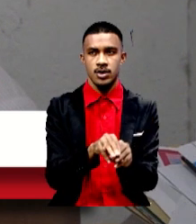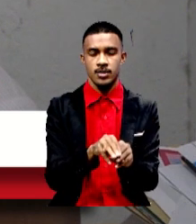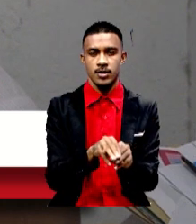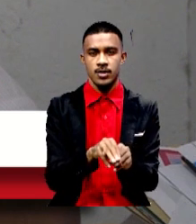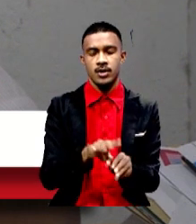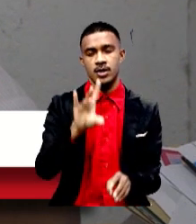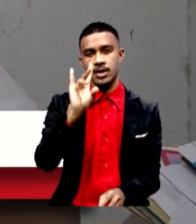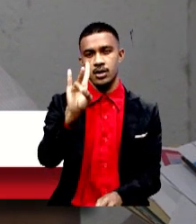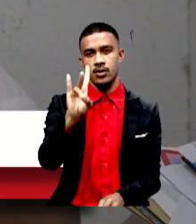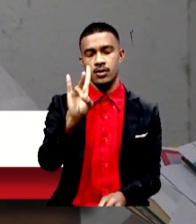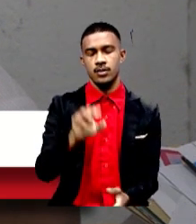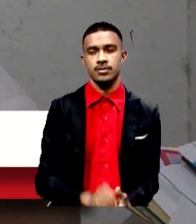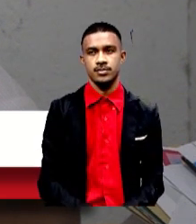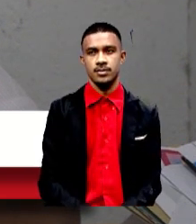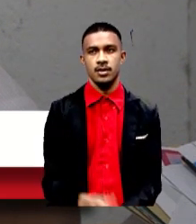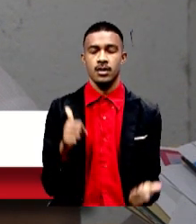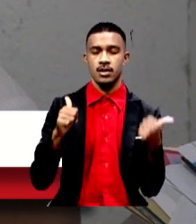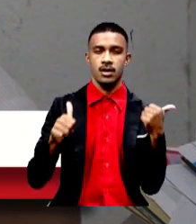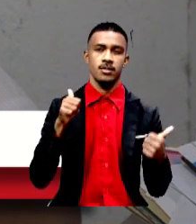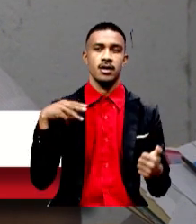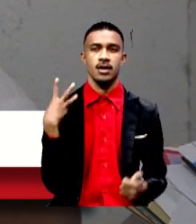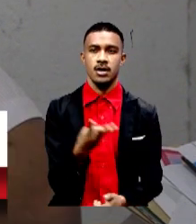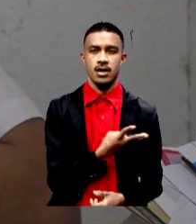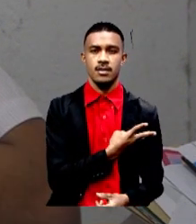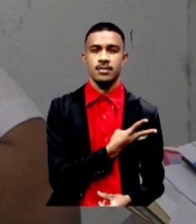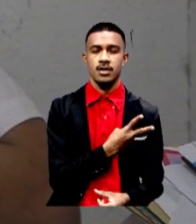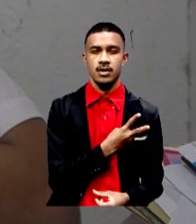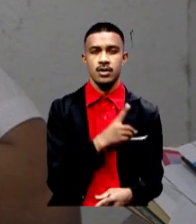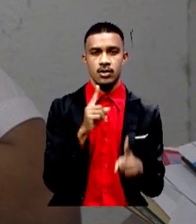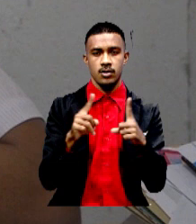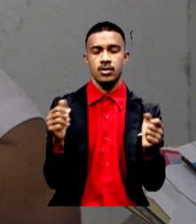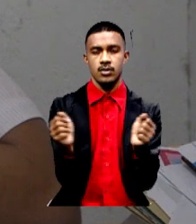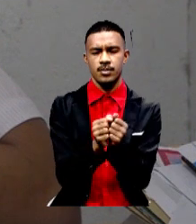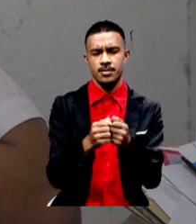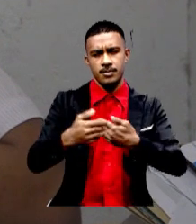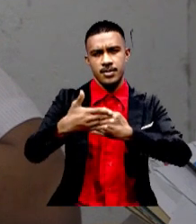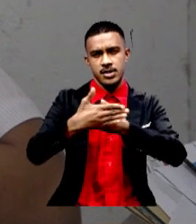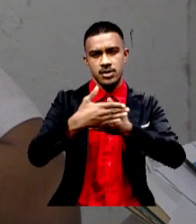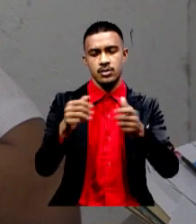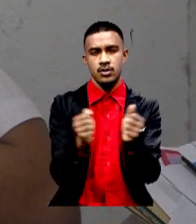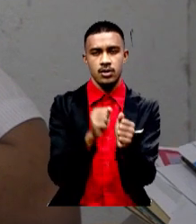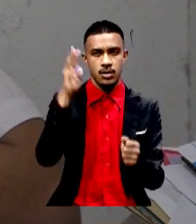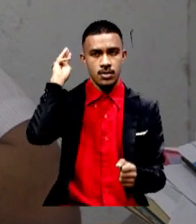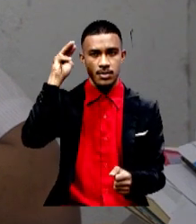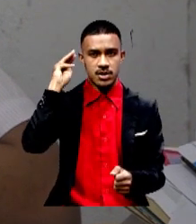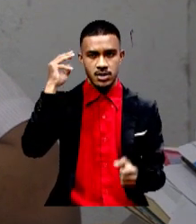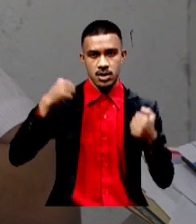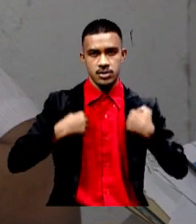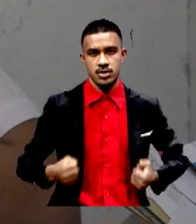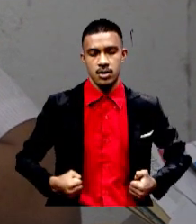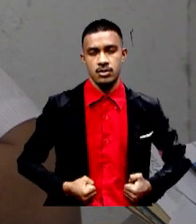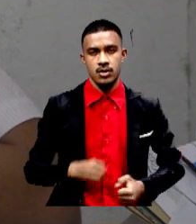Pitu nebe mak ami kolabora basically o Ministério da Saúde,